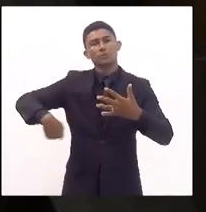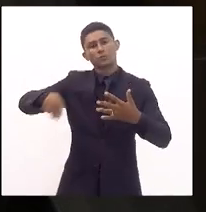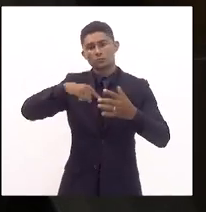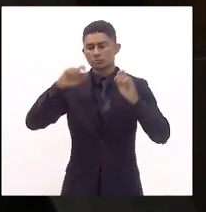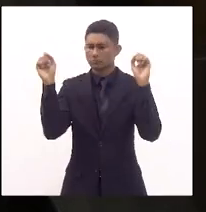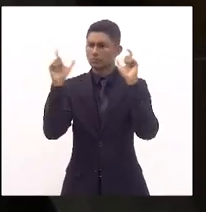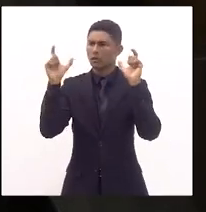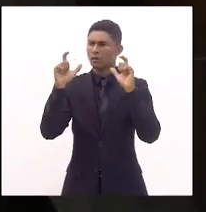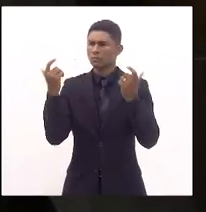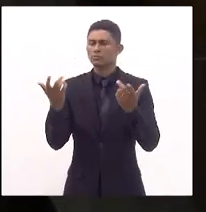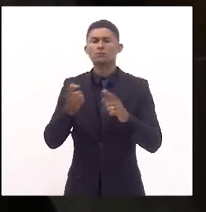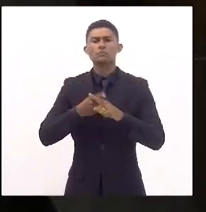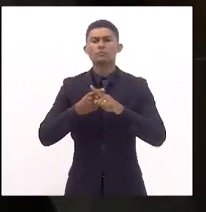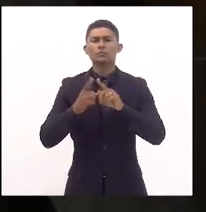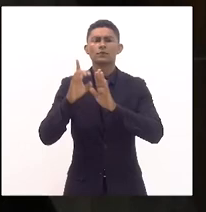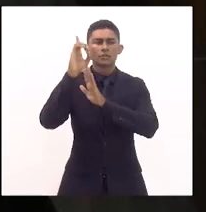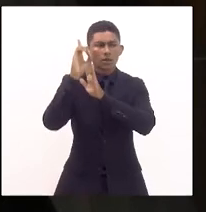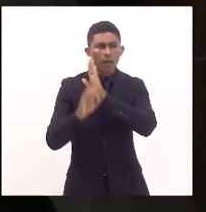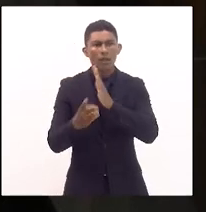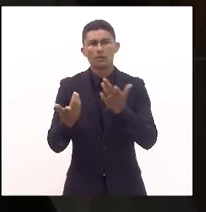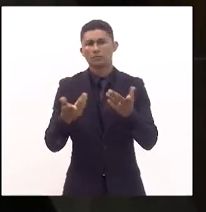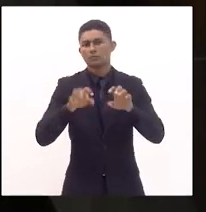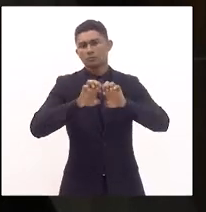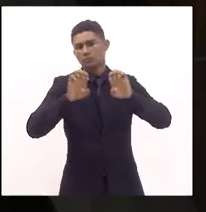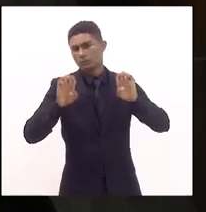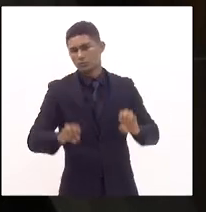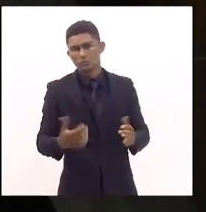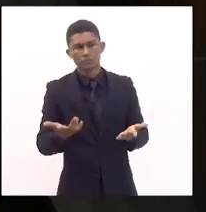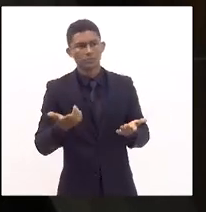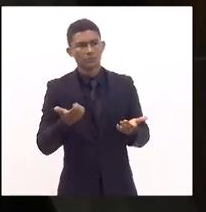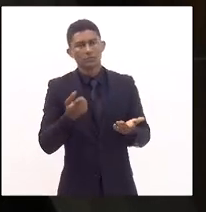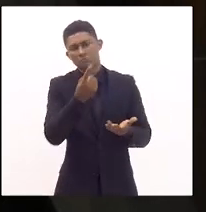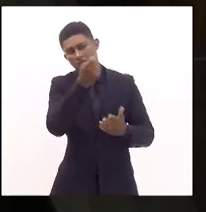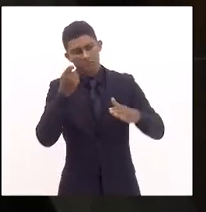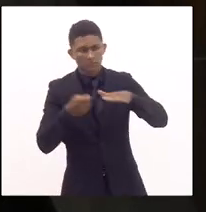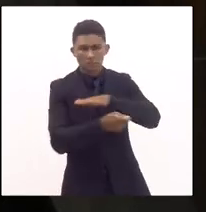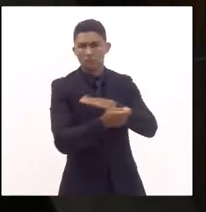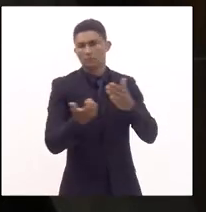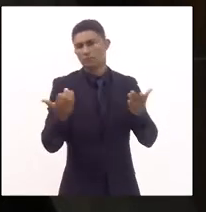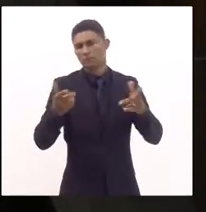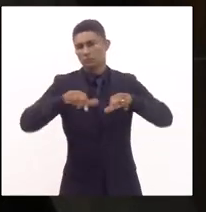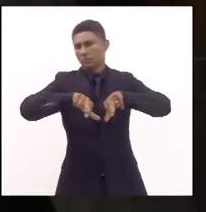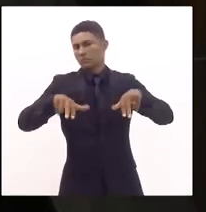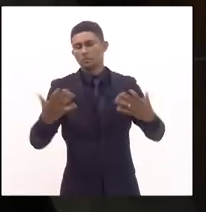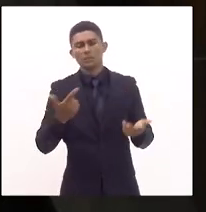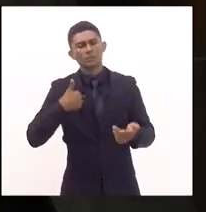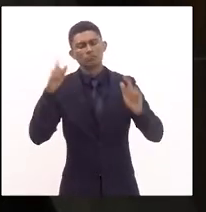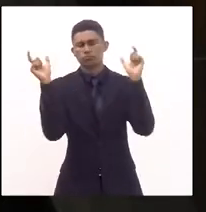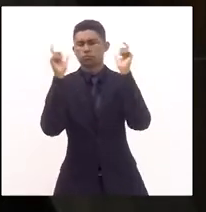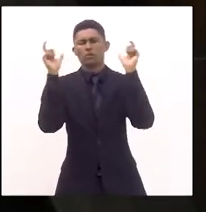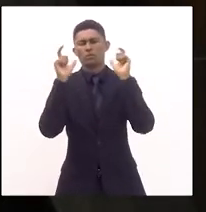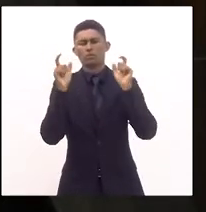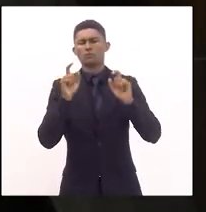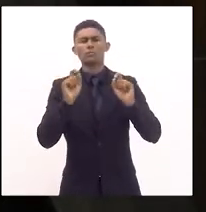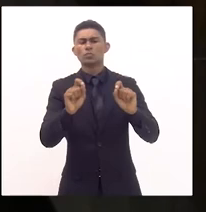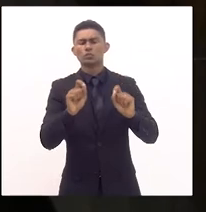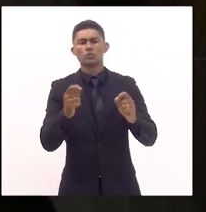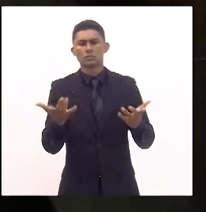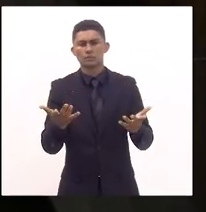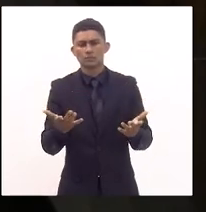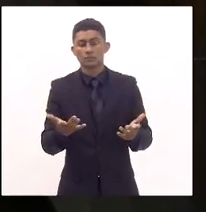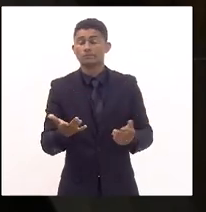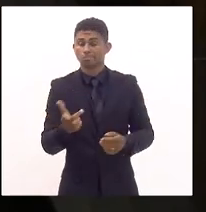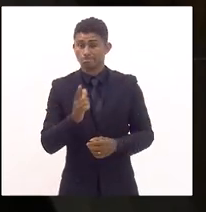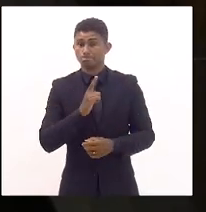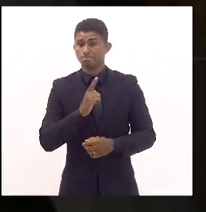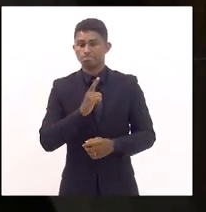direitos, e infraestrutura, e financiamento, mas O que mais chamou a nossa atenção, e foi objeto do